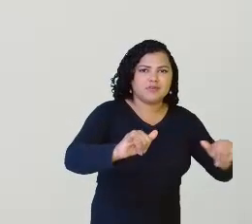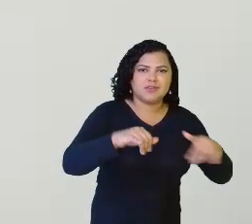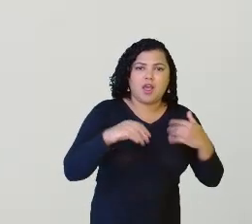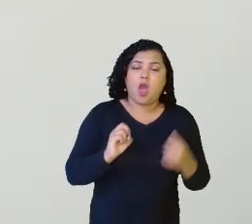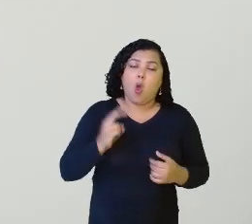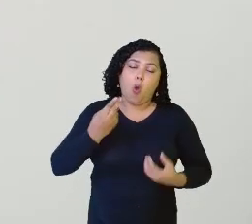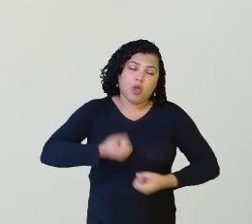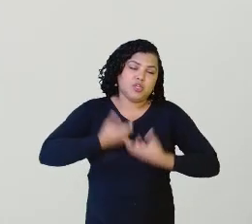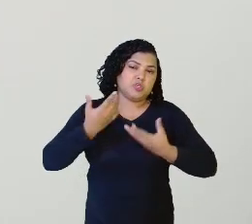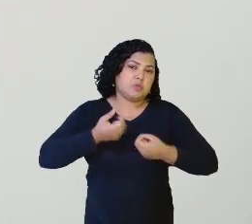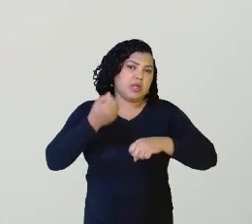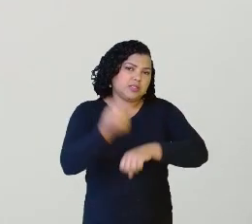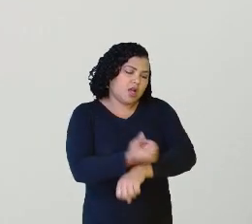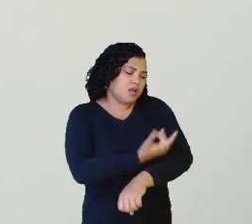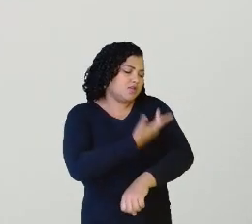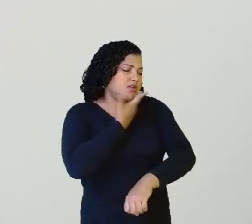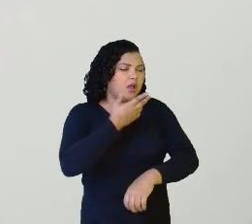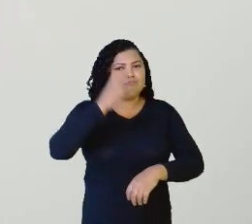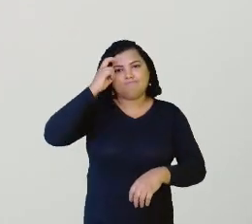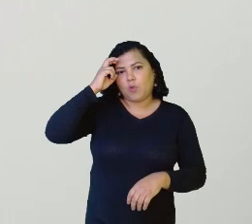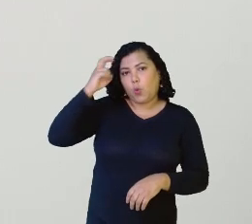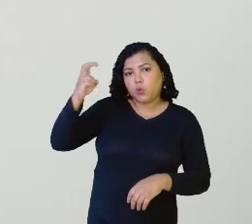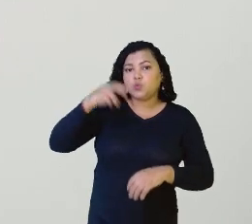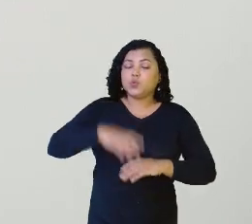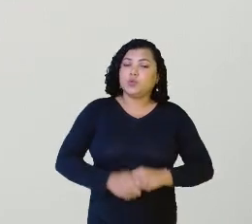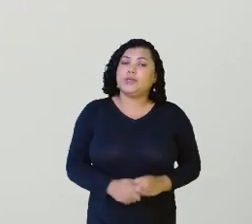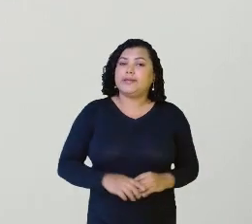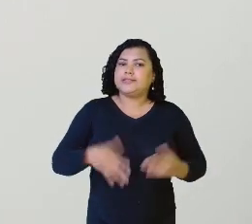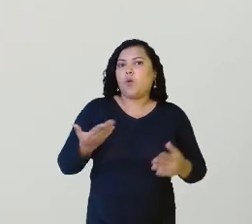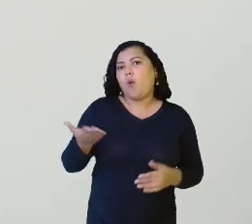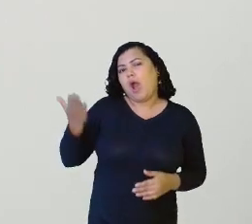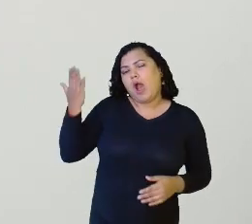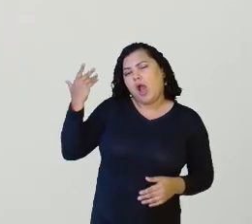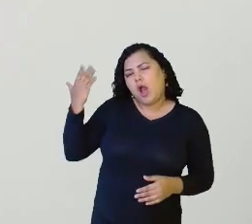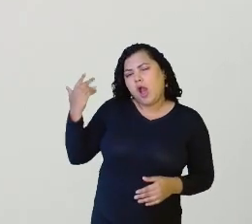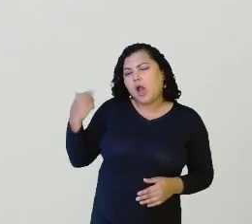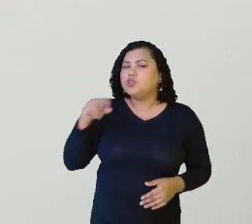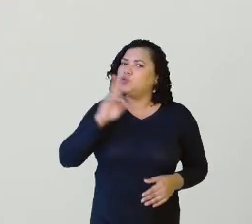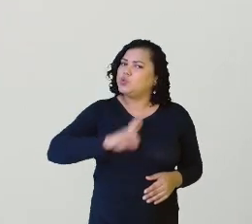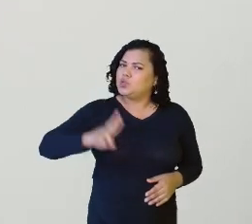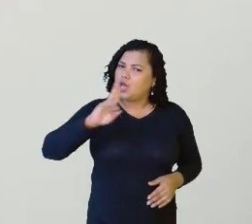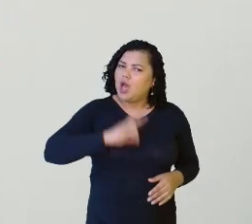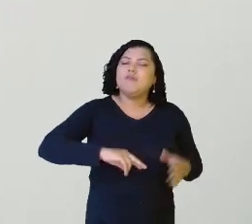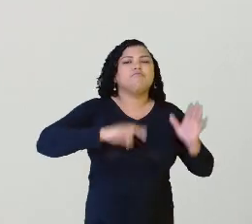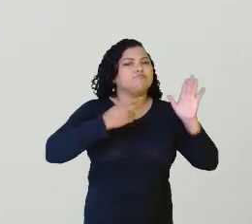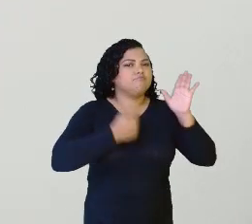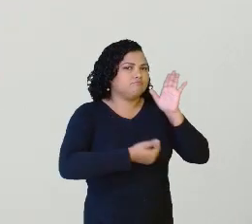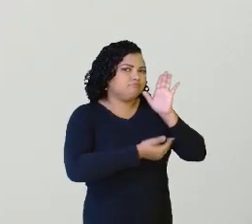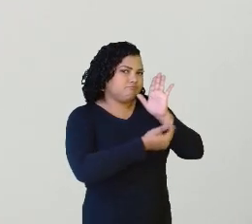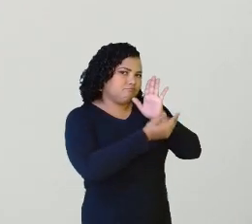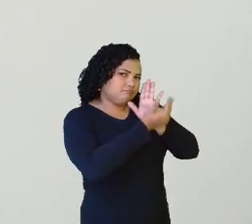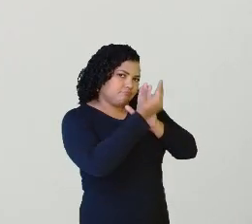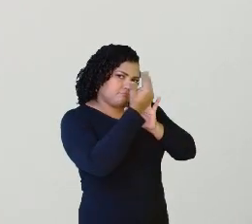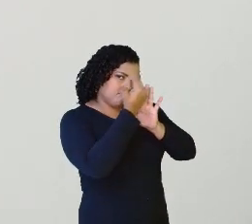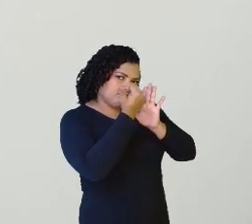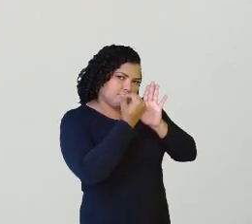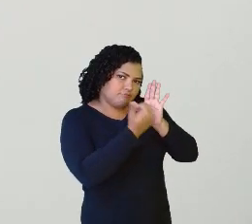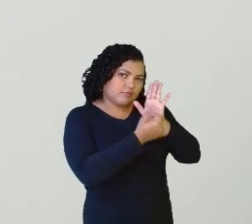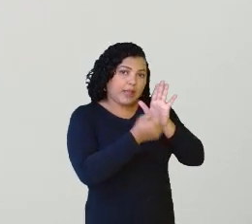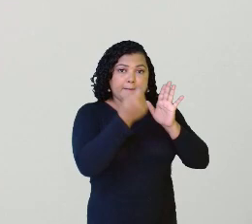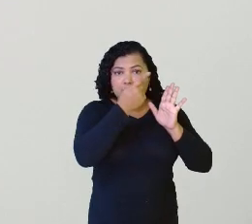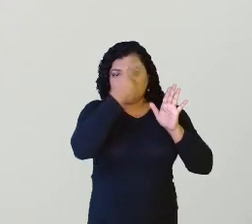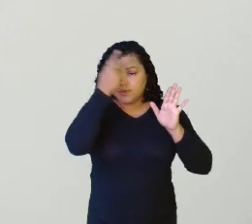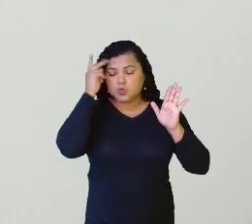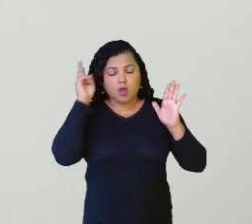disse a vocês, nesta época, o meio de comunicação era através de desenhos, né? Eles desenhavam para que os outros